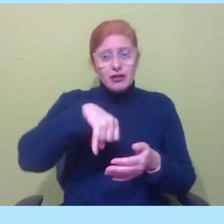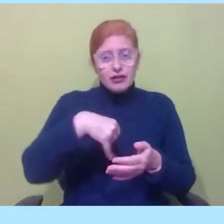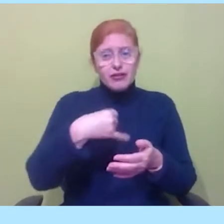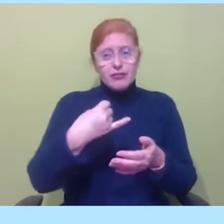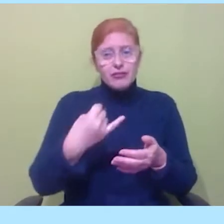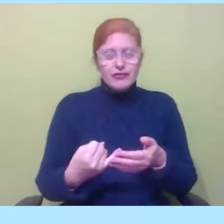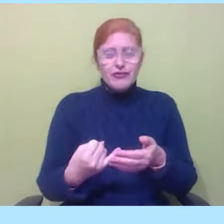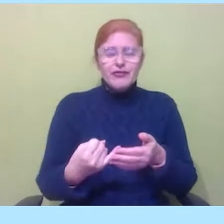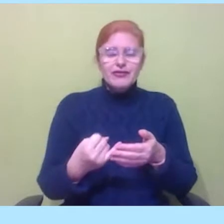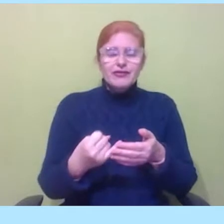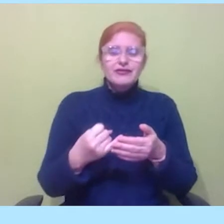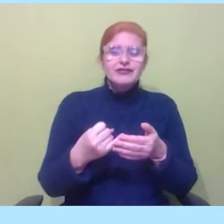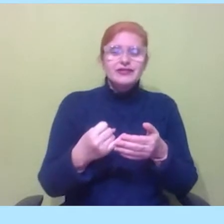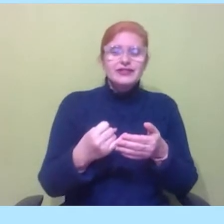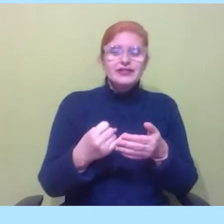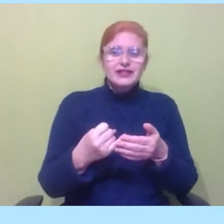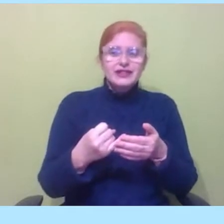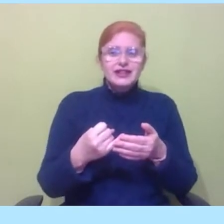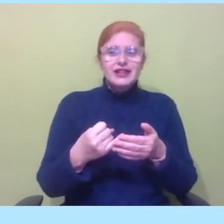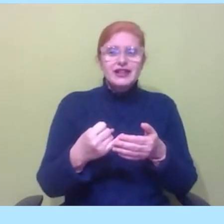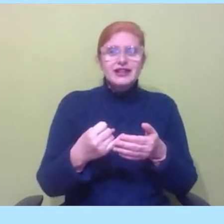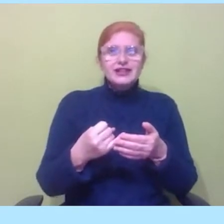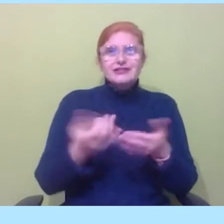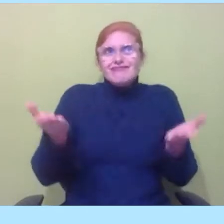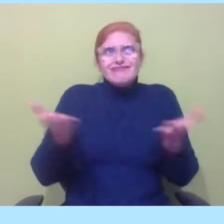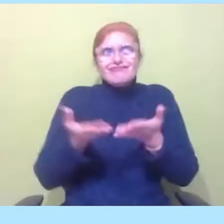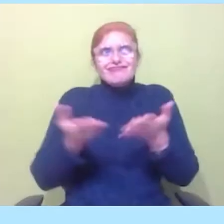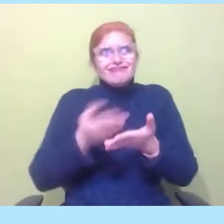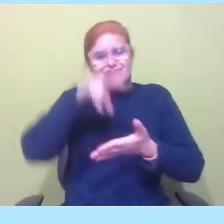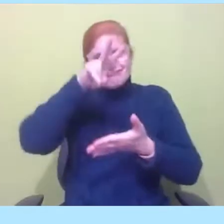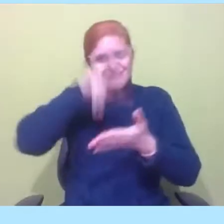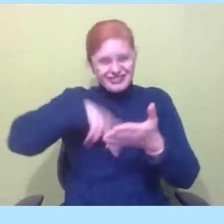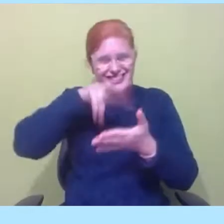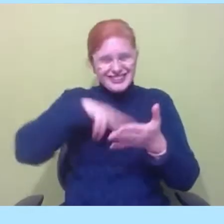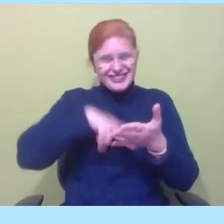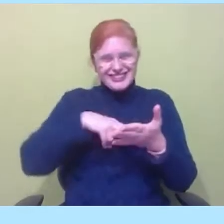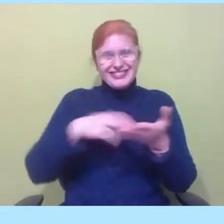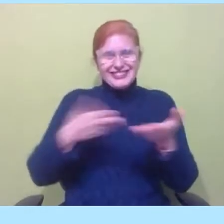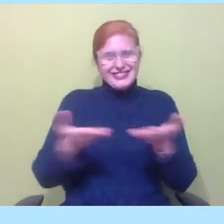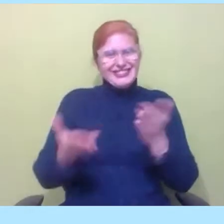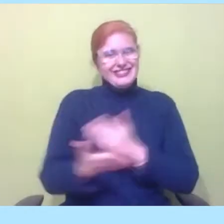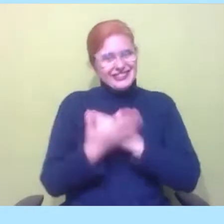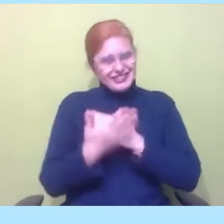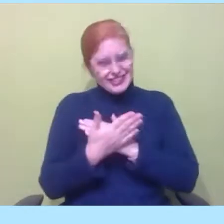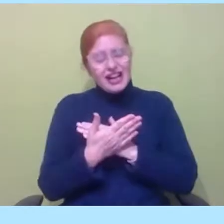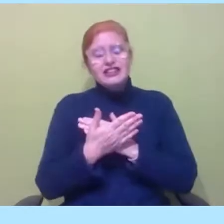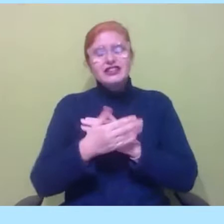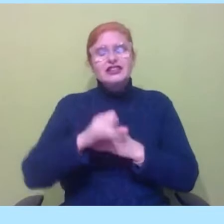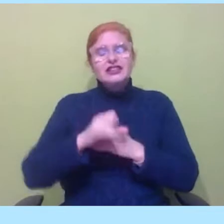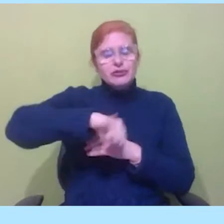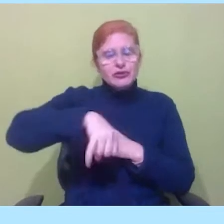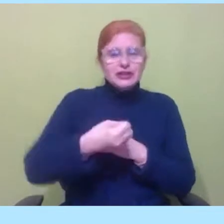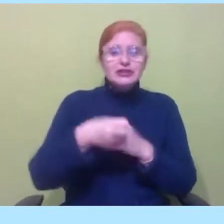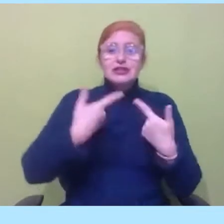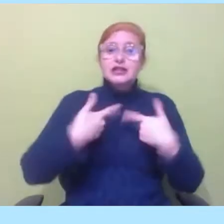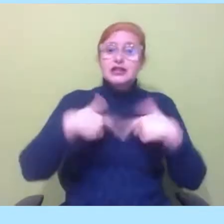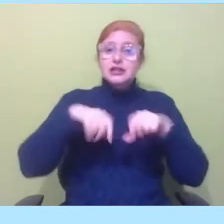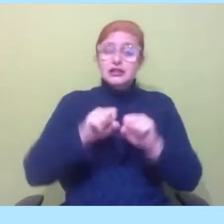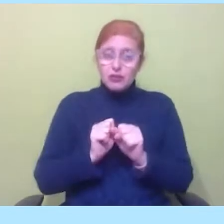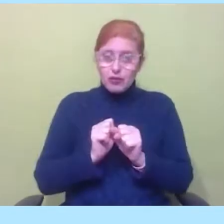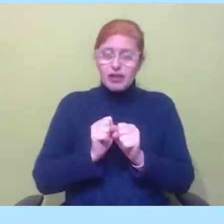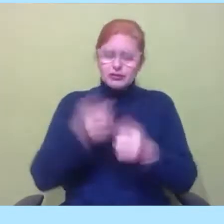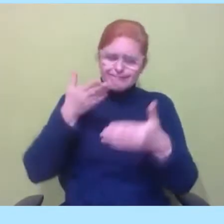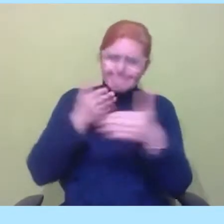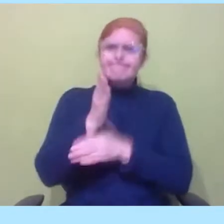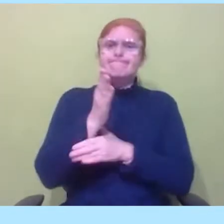absolutamente por essa leitura de hoje, e aproveitando e fazendo essas linguagens transgressoras e fazer